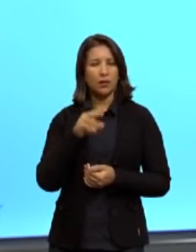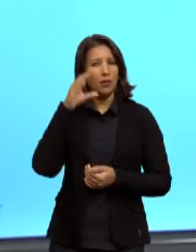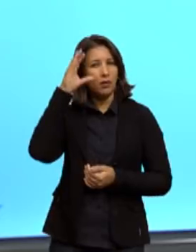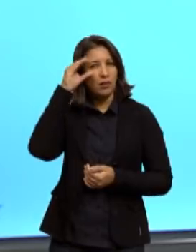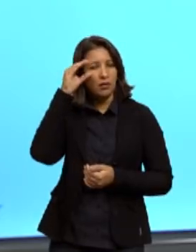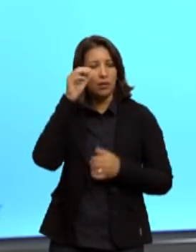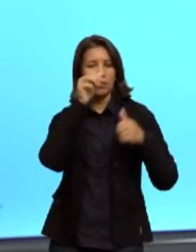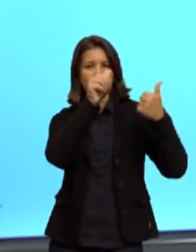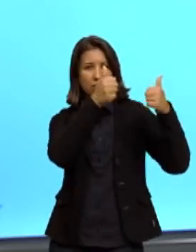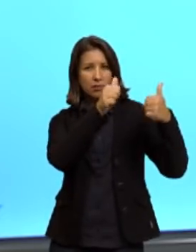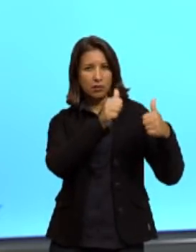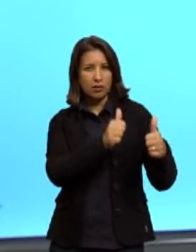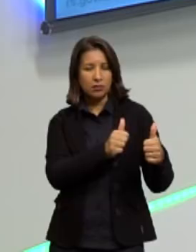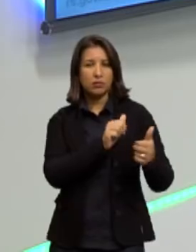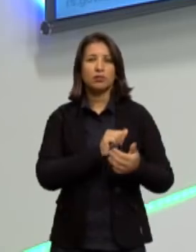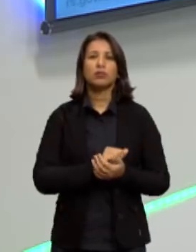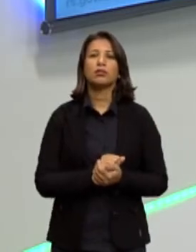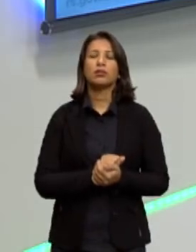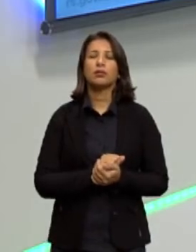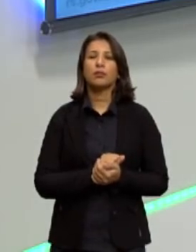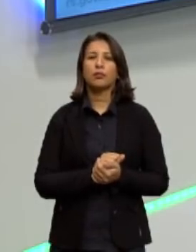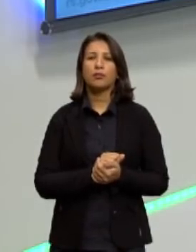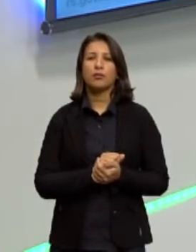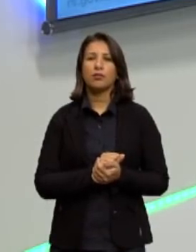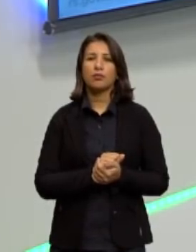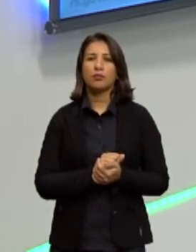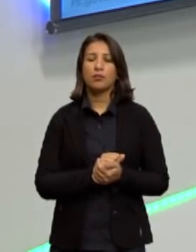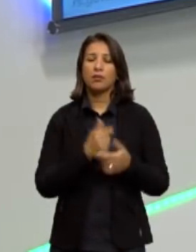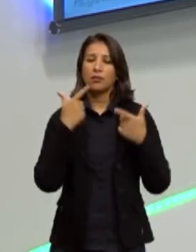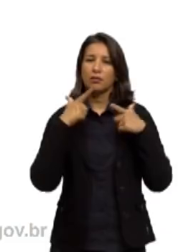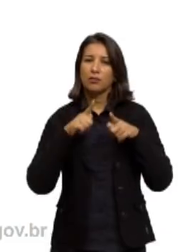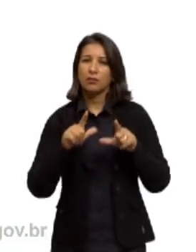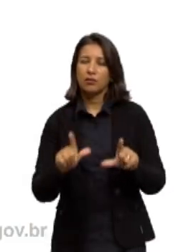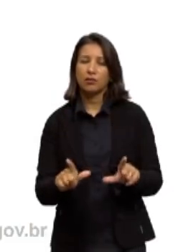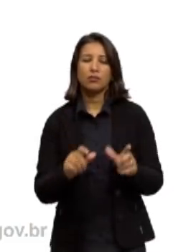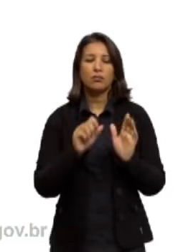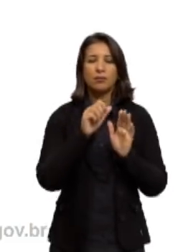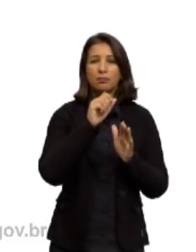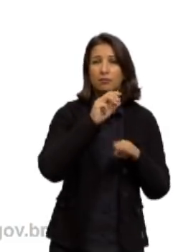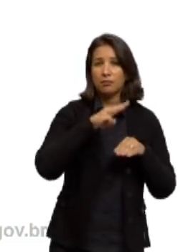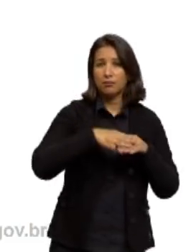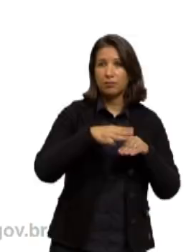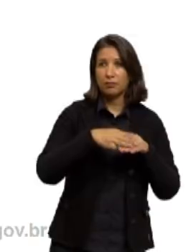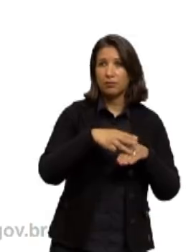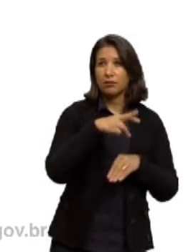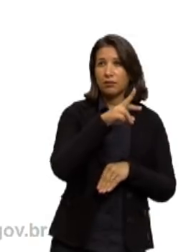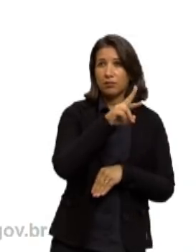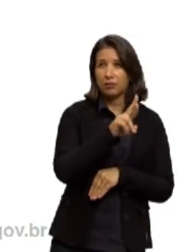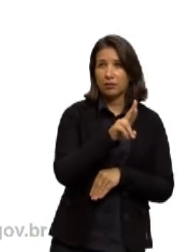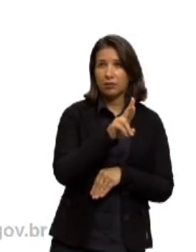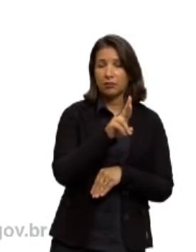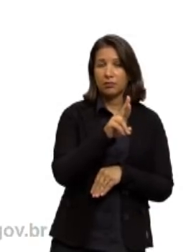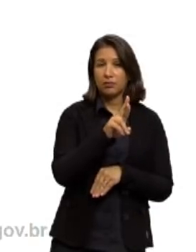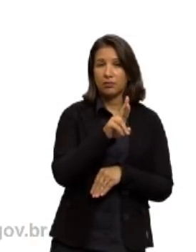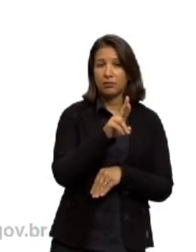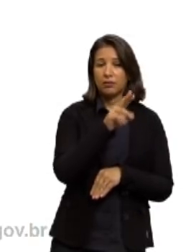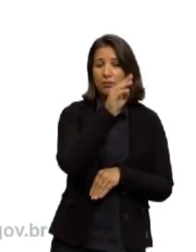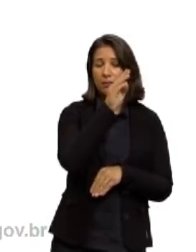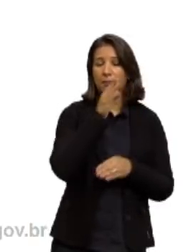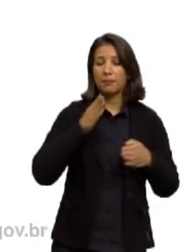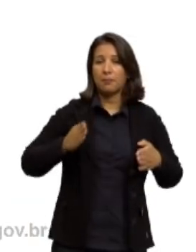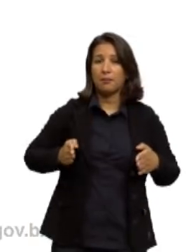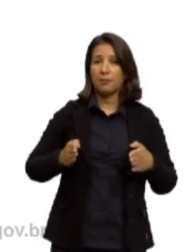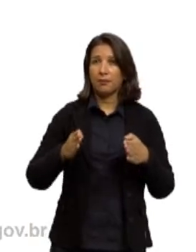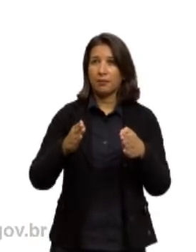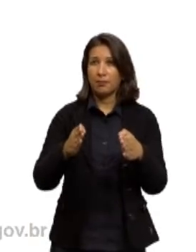observe a figura e aí a linguagem matemática r paralelo a essa